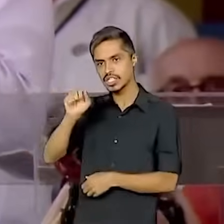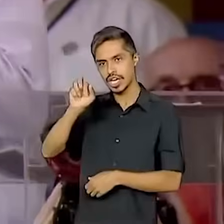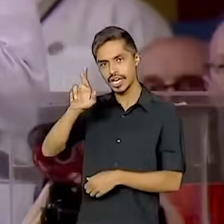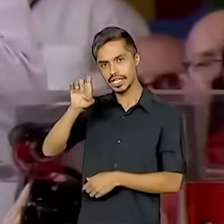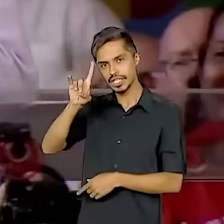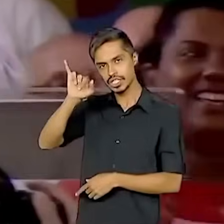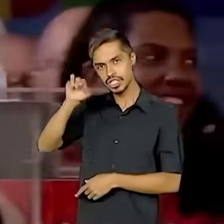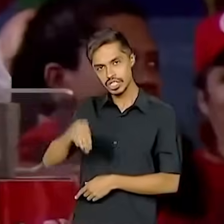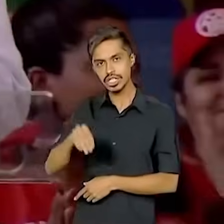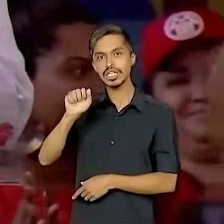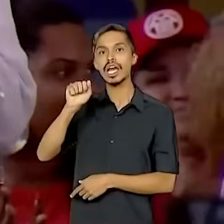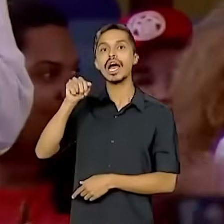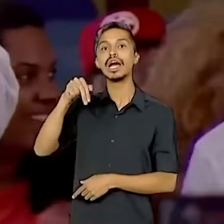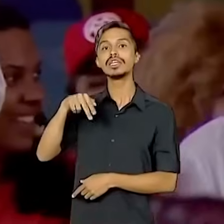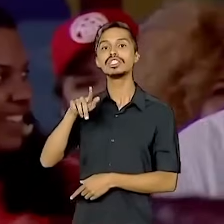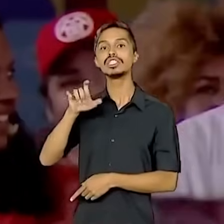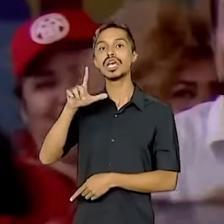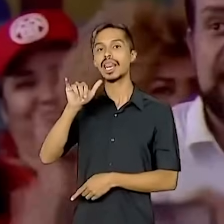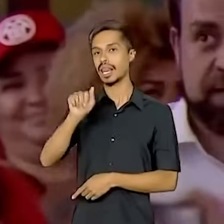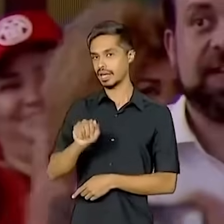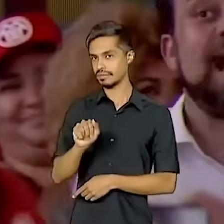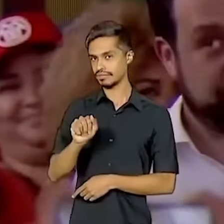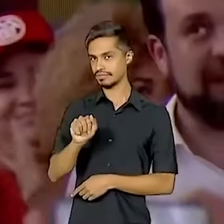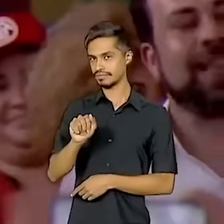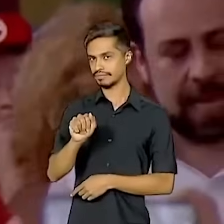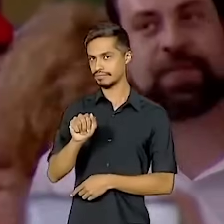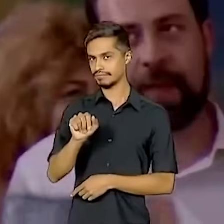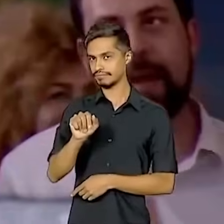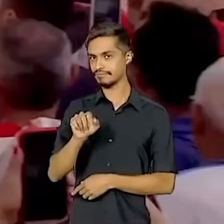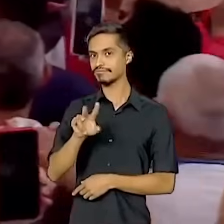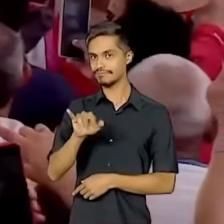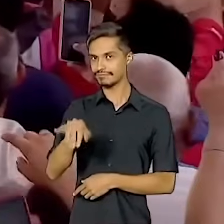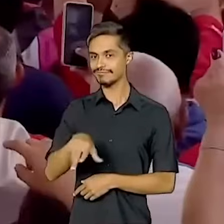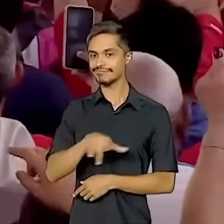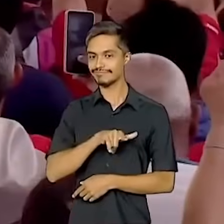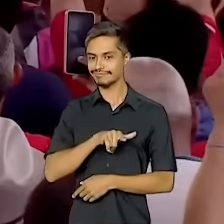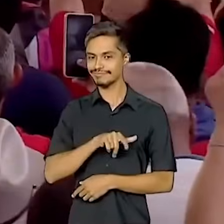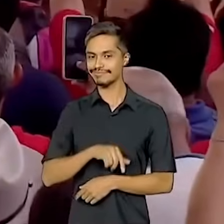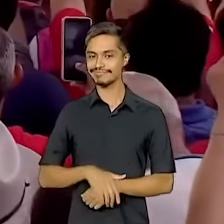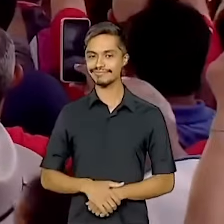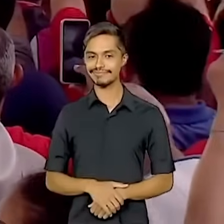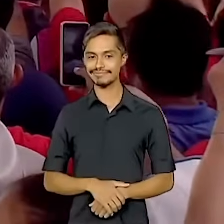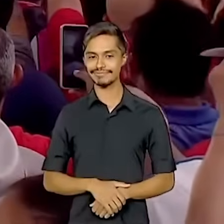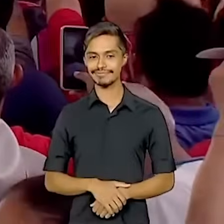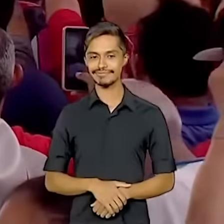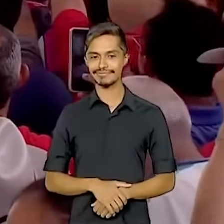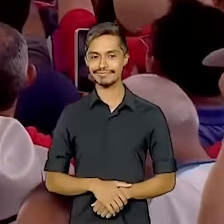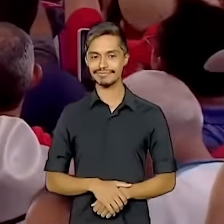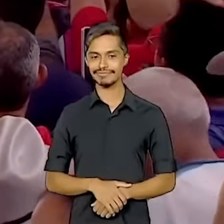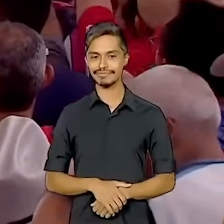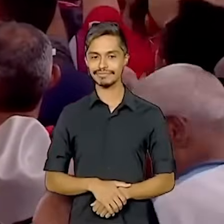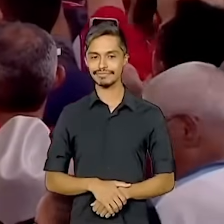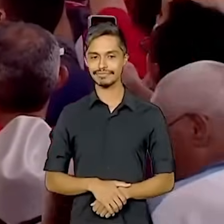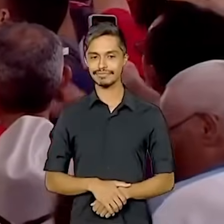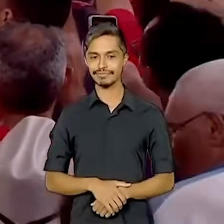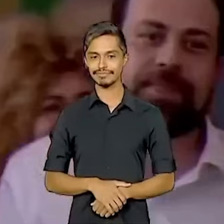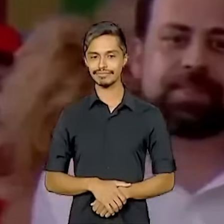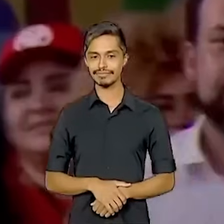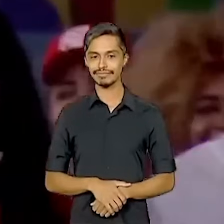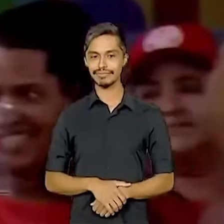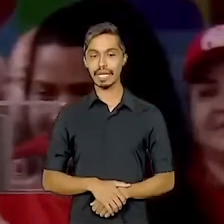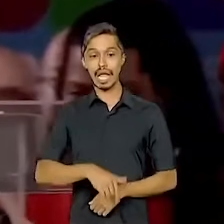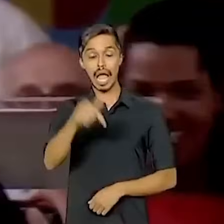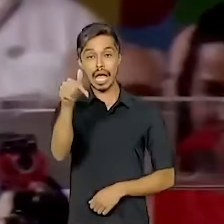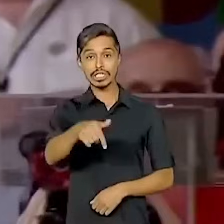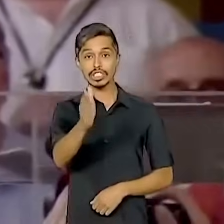Hein? Cidade Tiradentes. E aqui